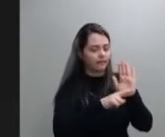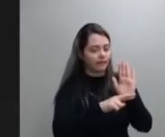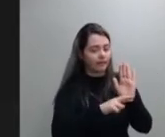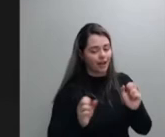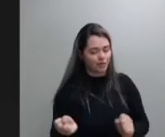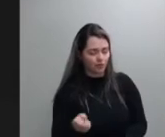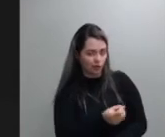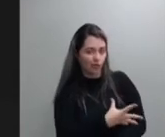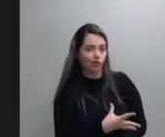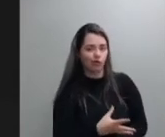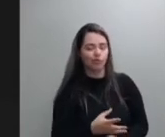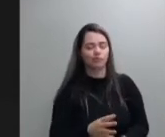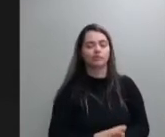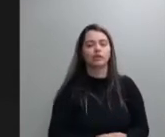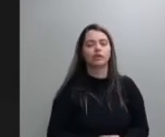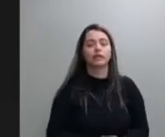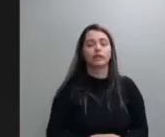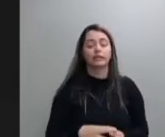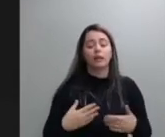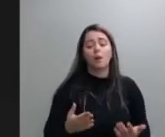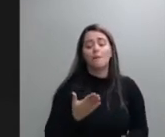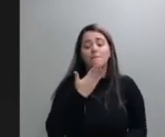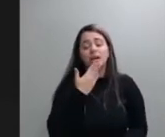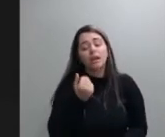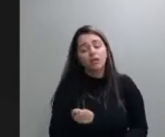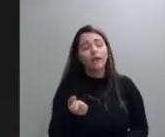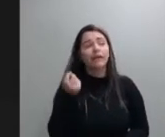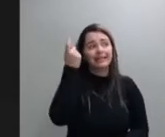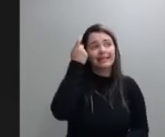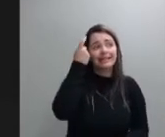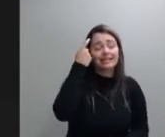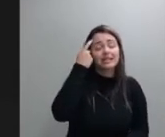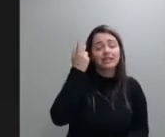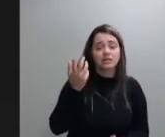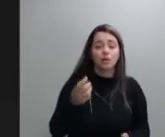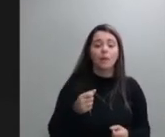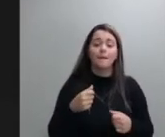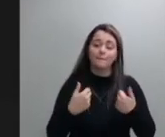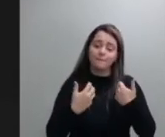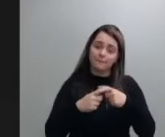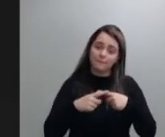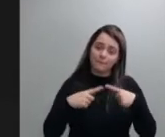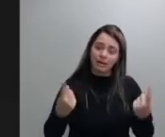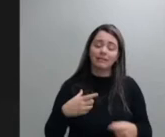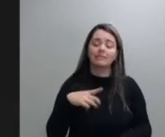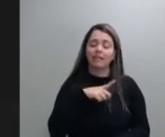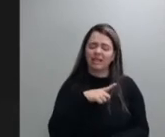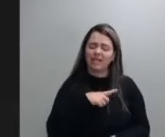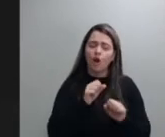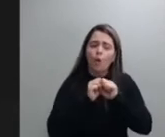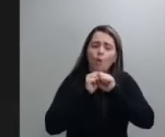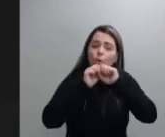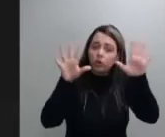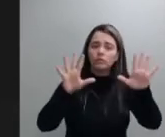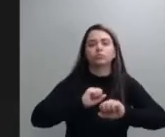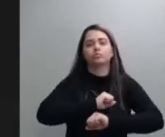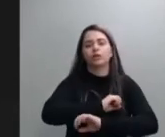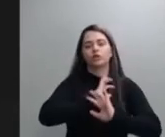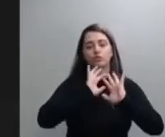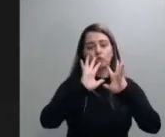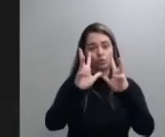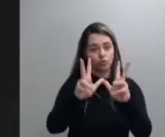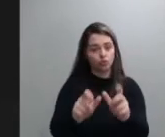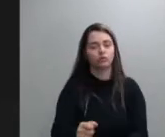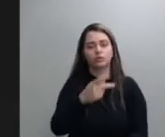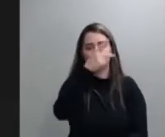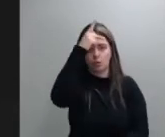baseadas em melhores das intenções vejam é importante deixar bem claro pode ser que a intenção do Tribunal de Justiça do Piauí